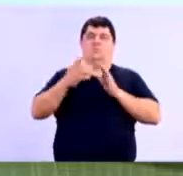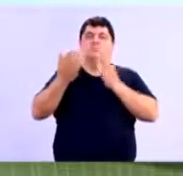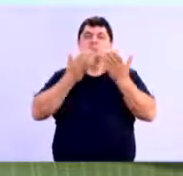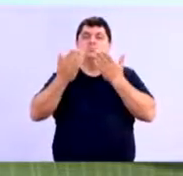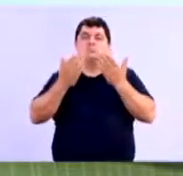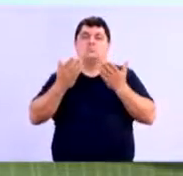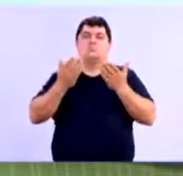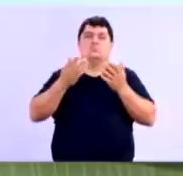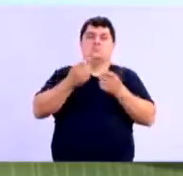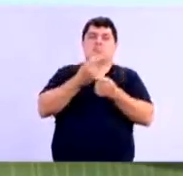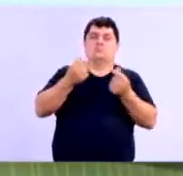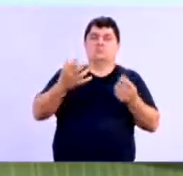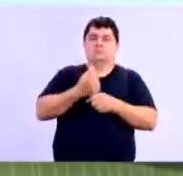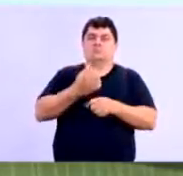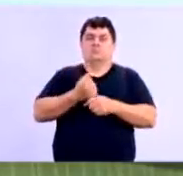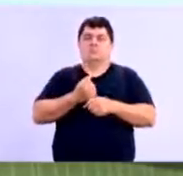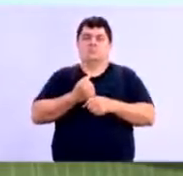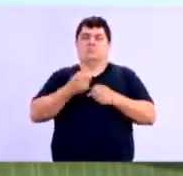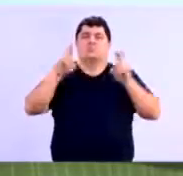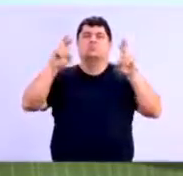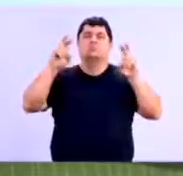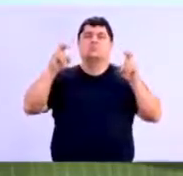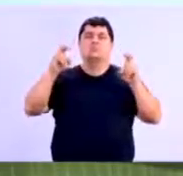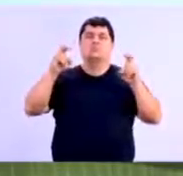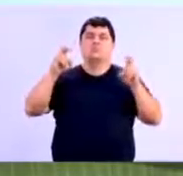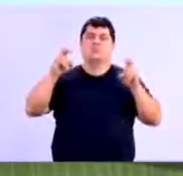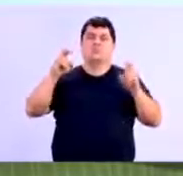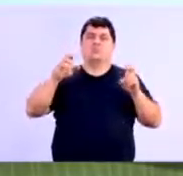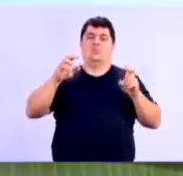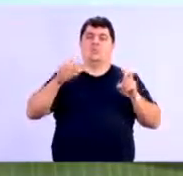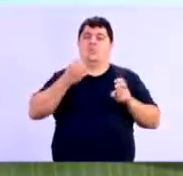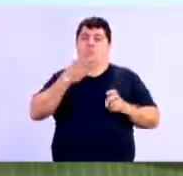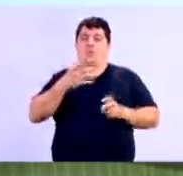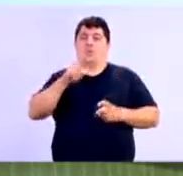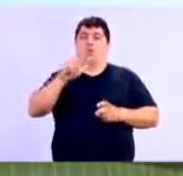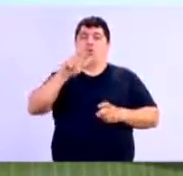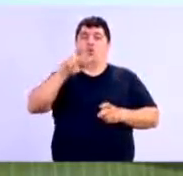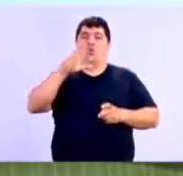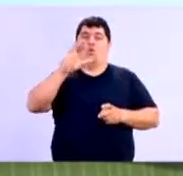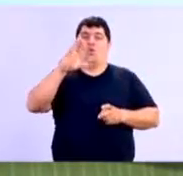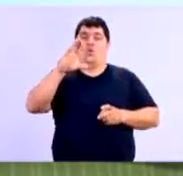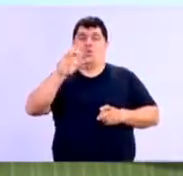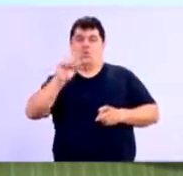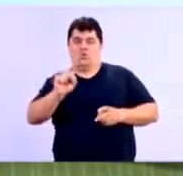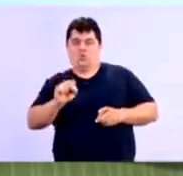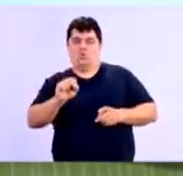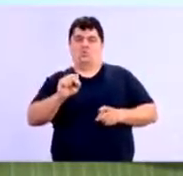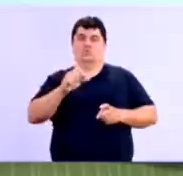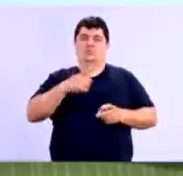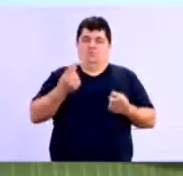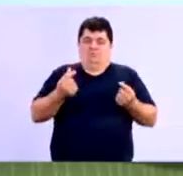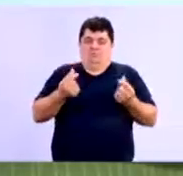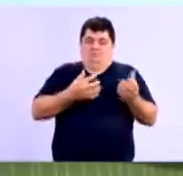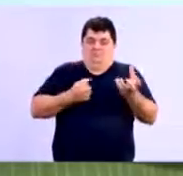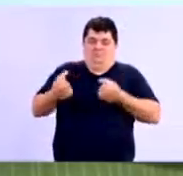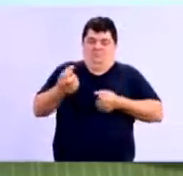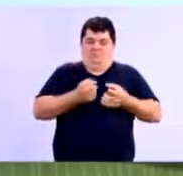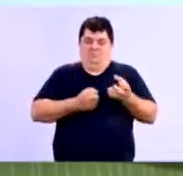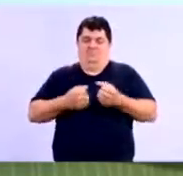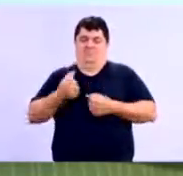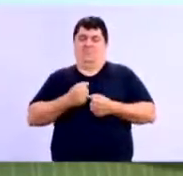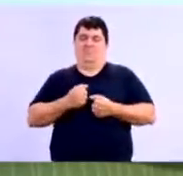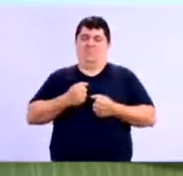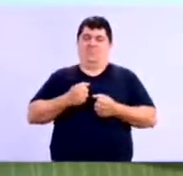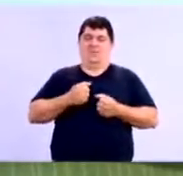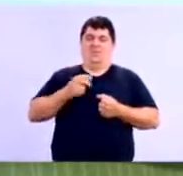A gente vai tratar de algo que muito nos agrada, né? A gente vai tratar dos lucros, né? A gente vai tratar de uma terceira perna